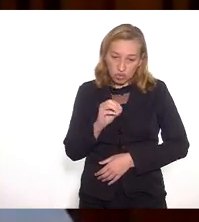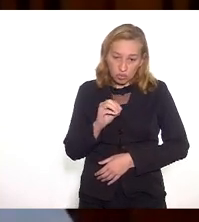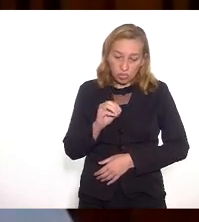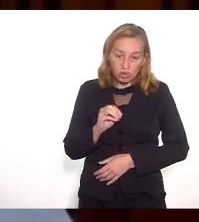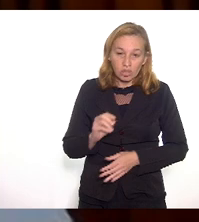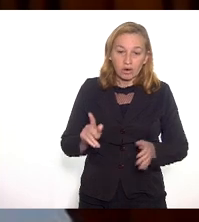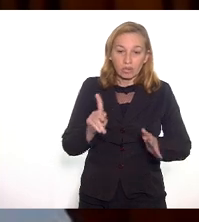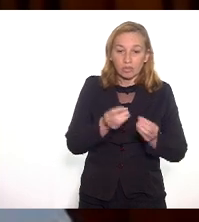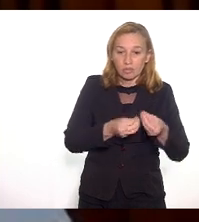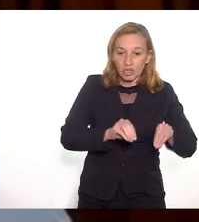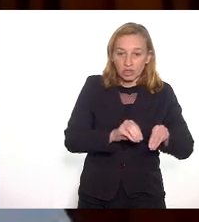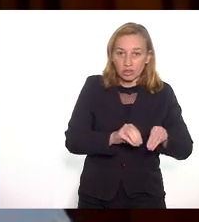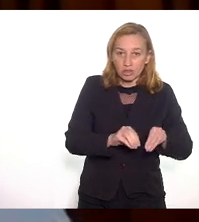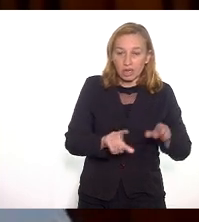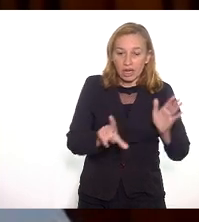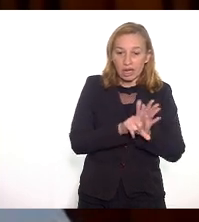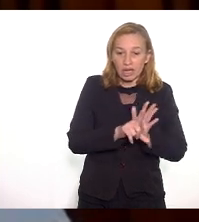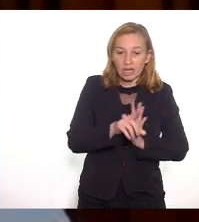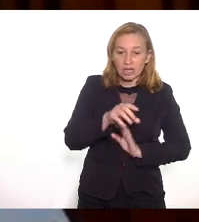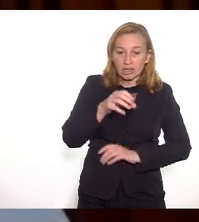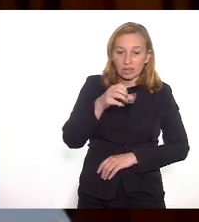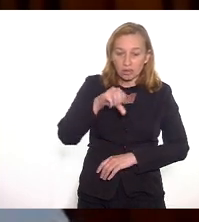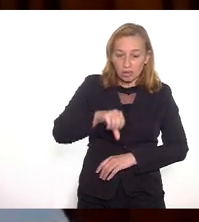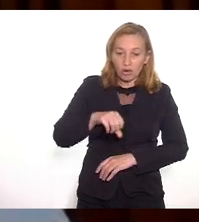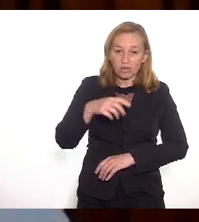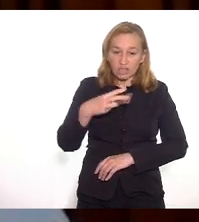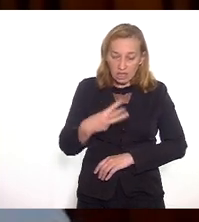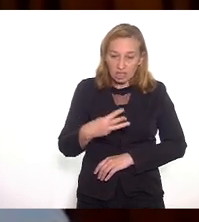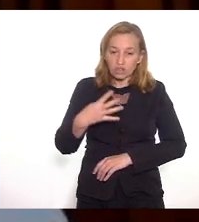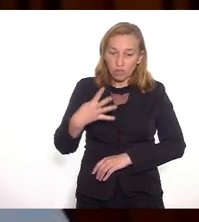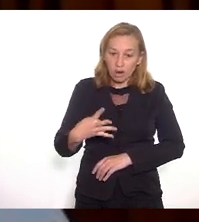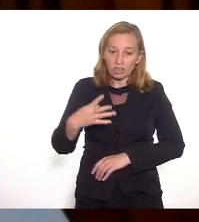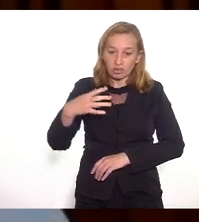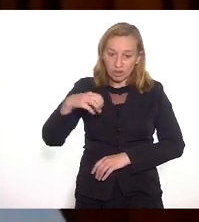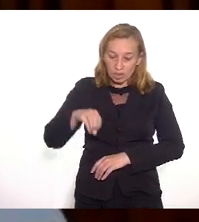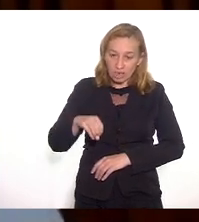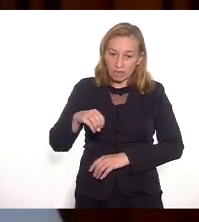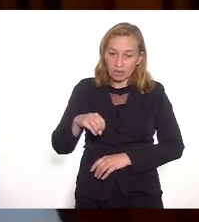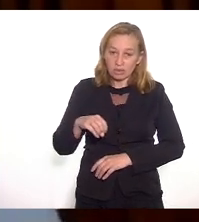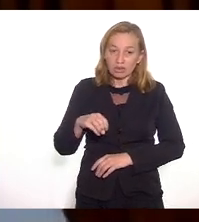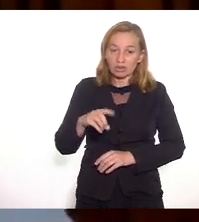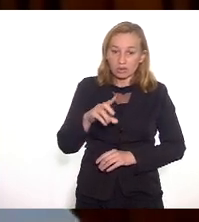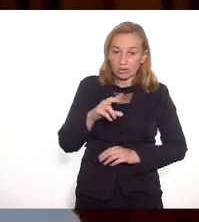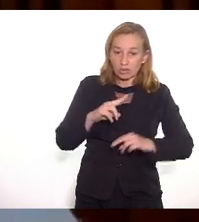pela prejudicabilidade quando a lei 9340 de 18 de junho de 2021.